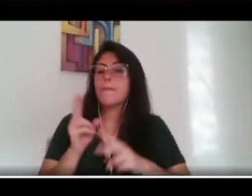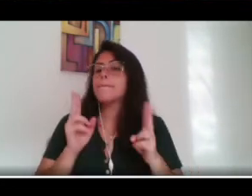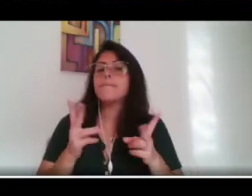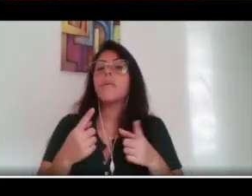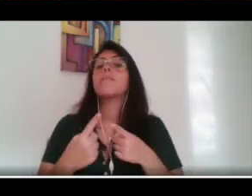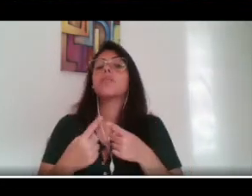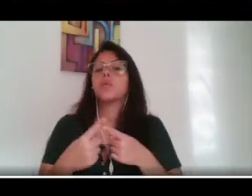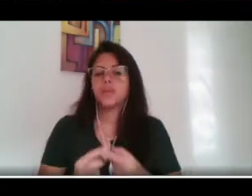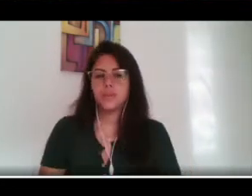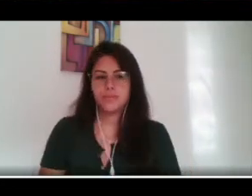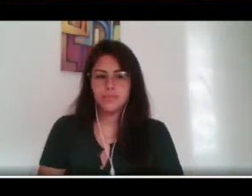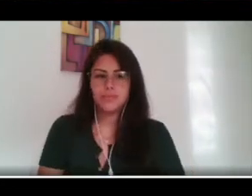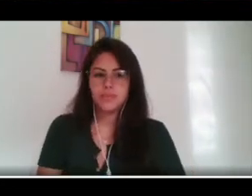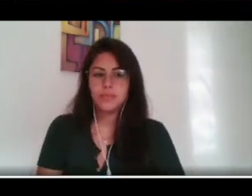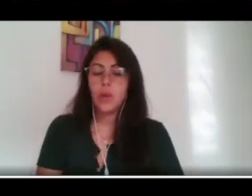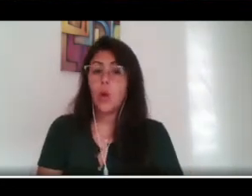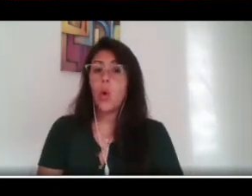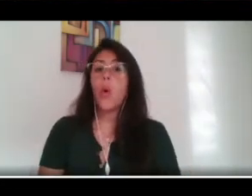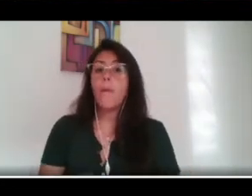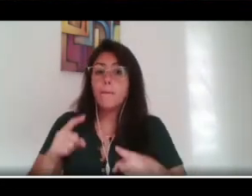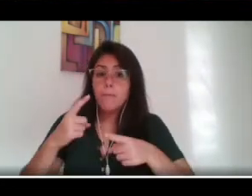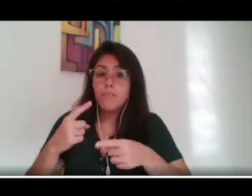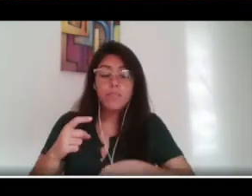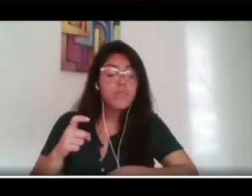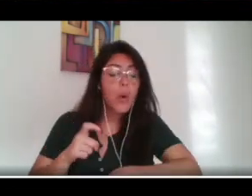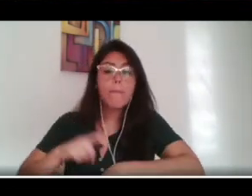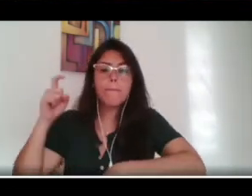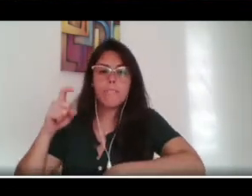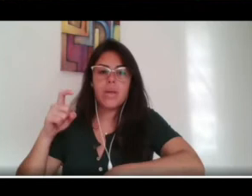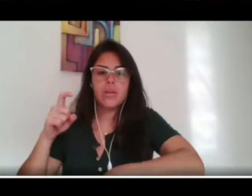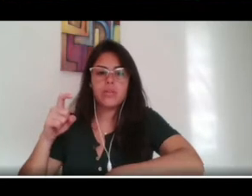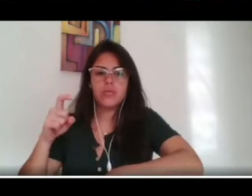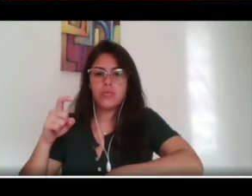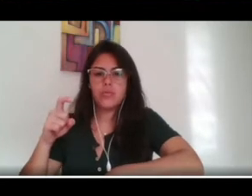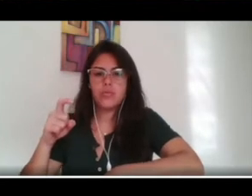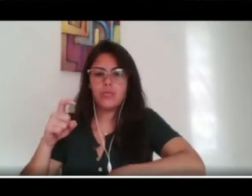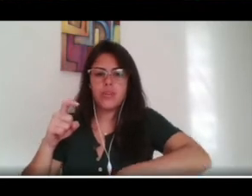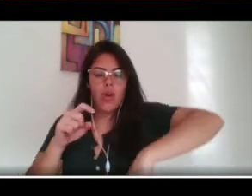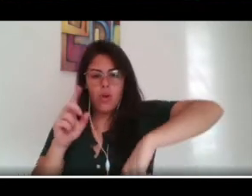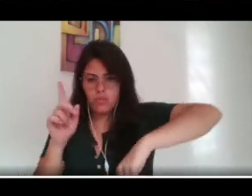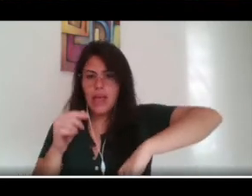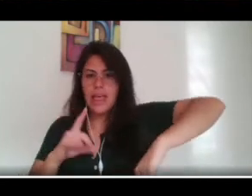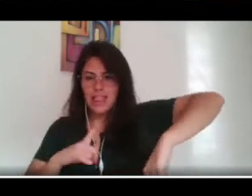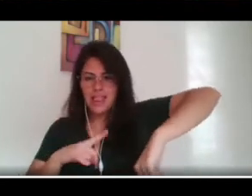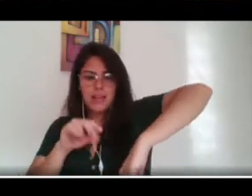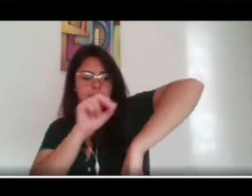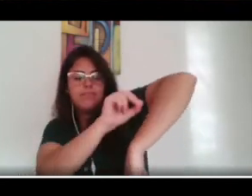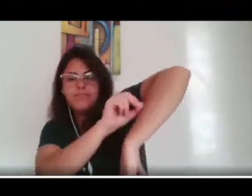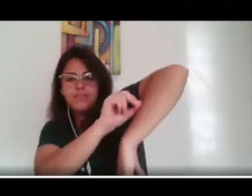grilo ele só cai, certo? E o segundo grilo